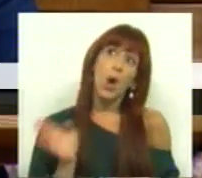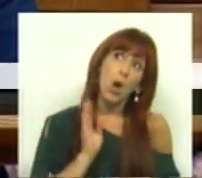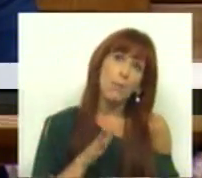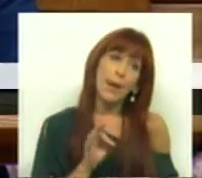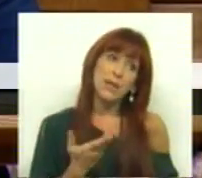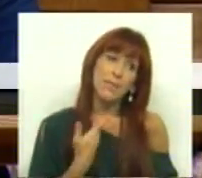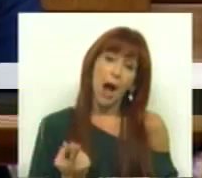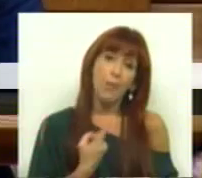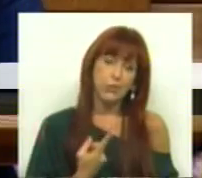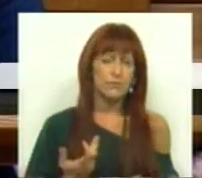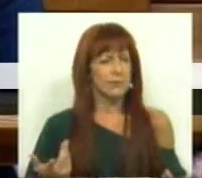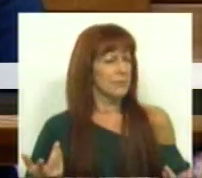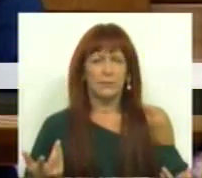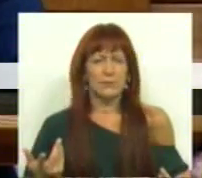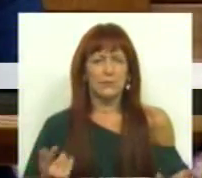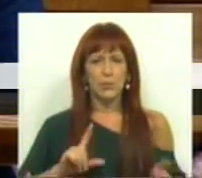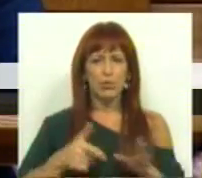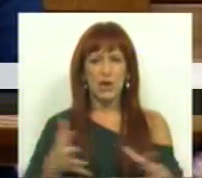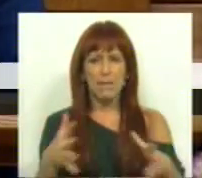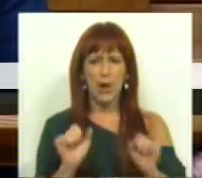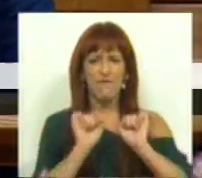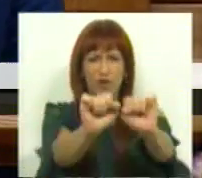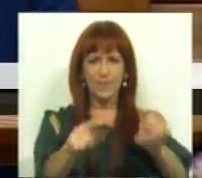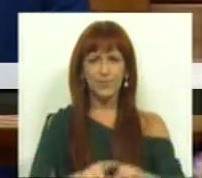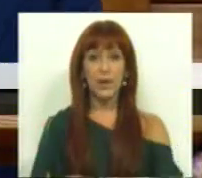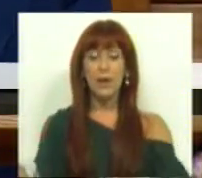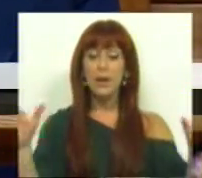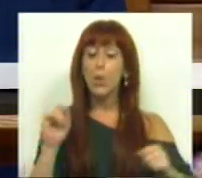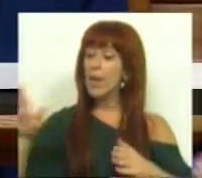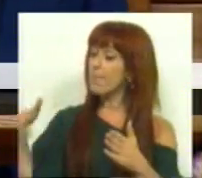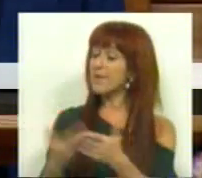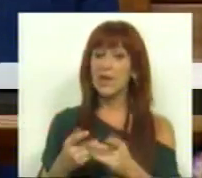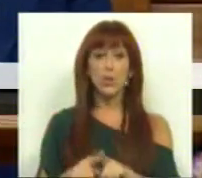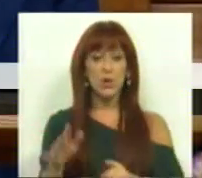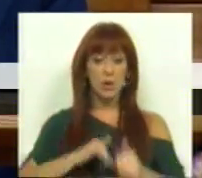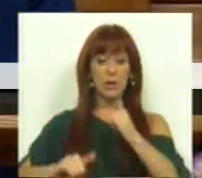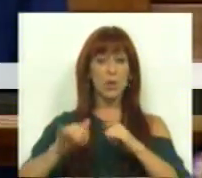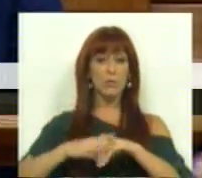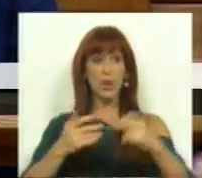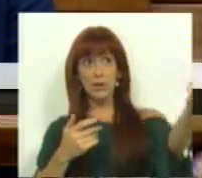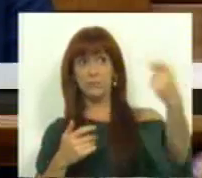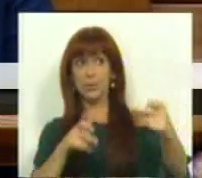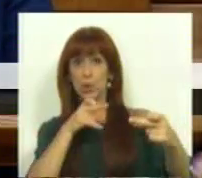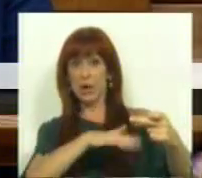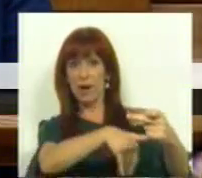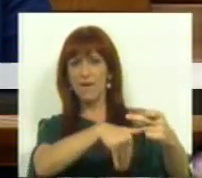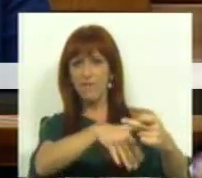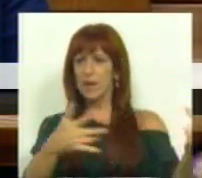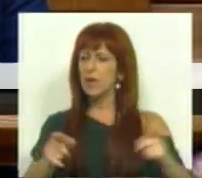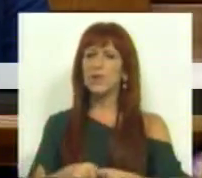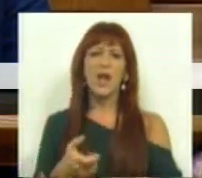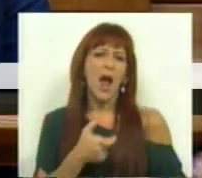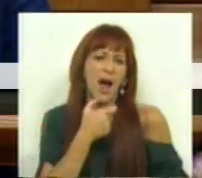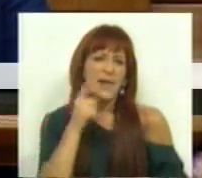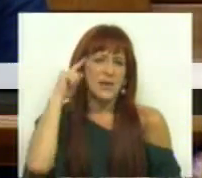do PSD. Este é o projeto da maioria e cada vez que apresentam um recuo face a um cenário de desastre, têm